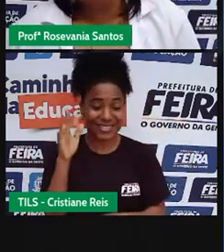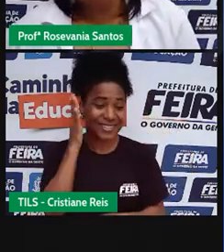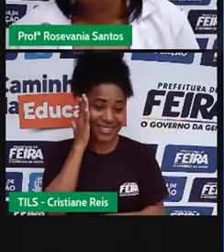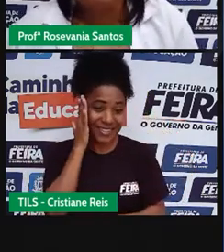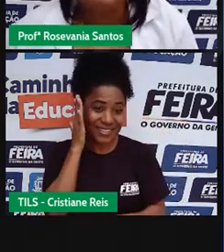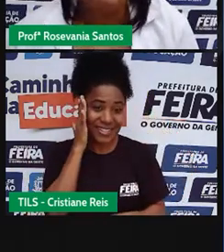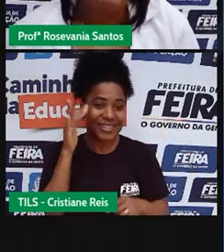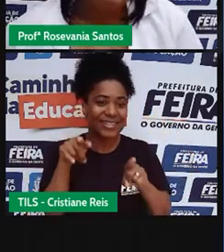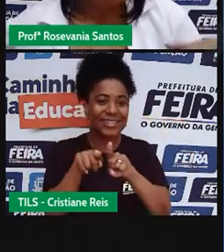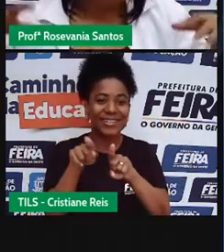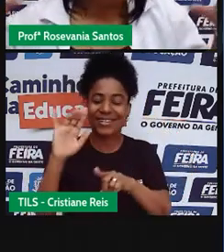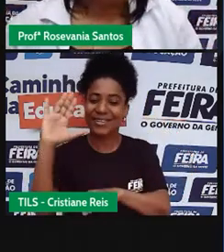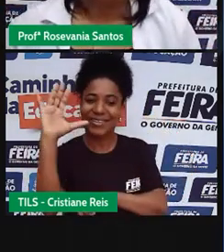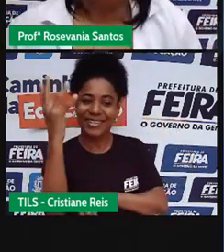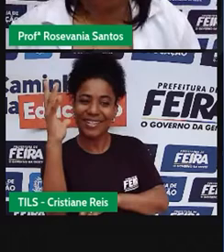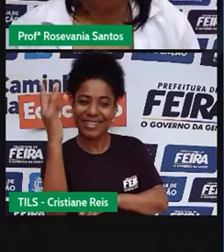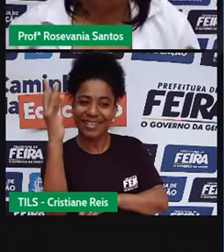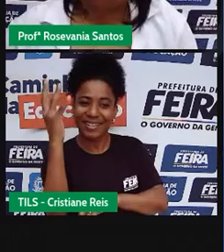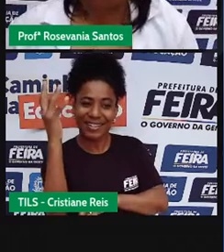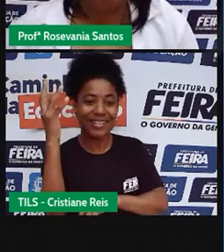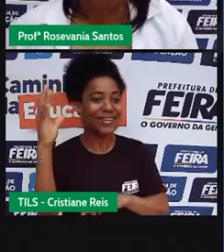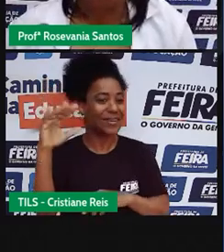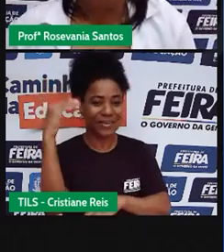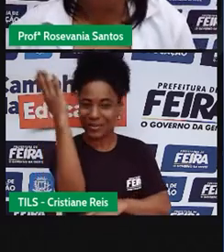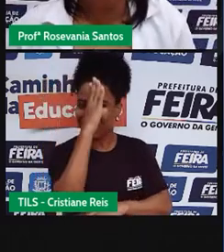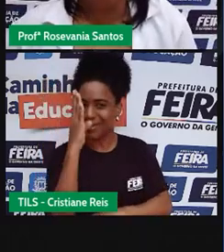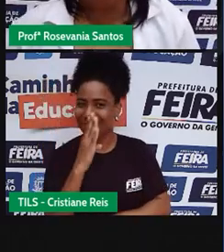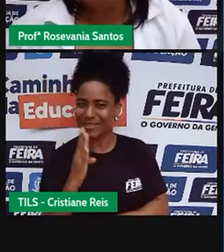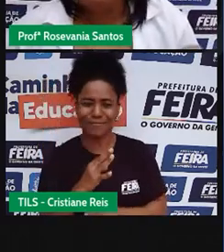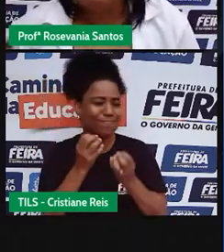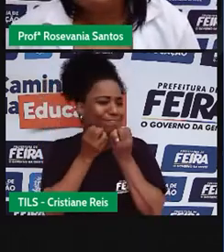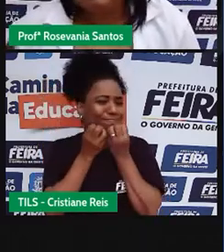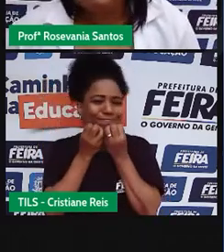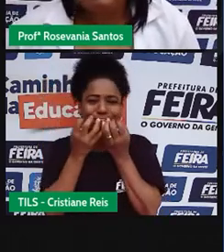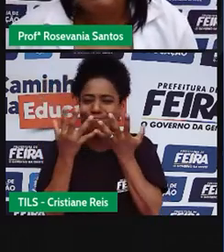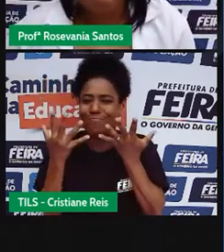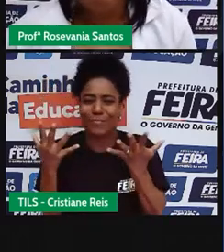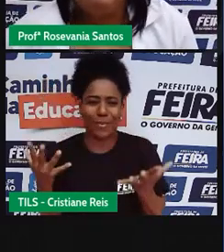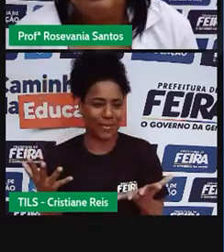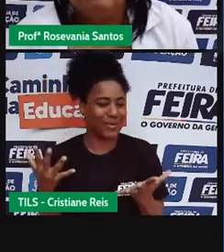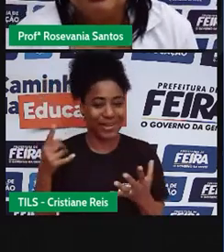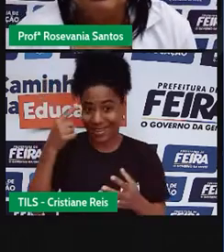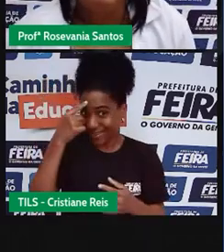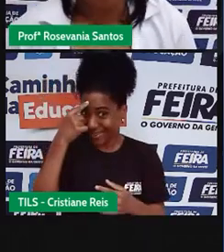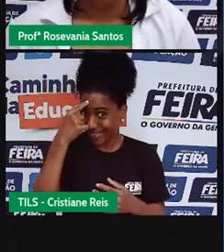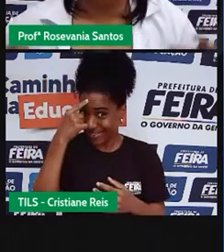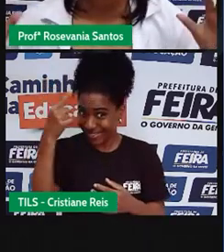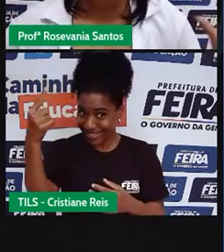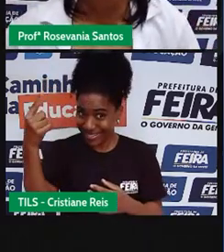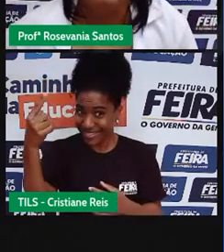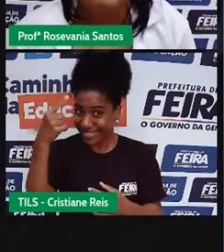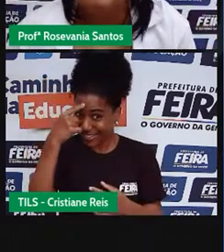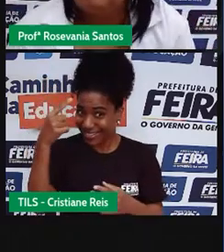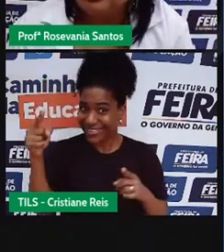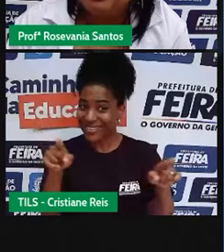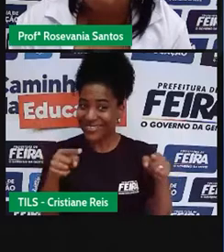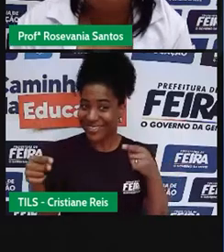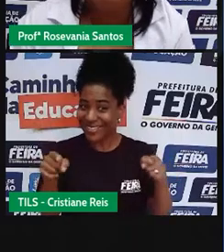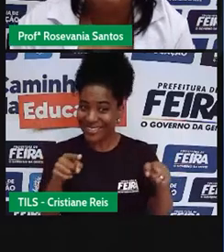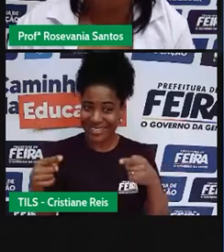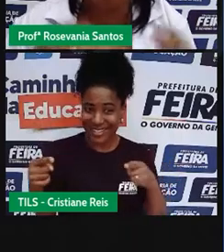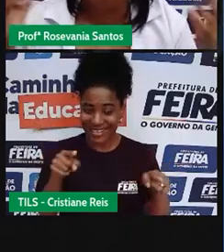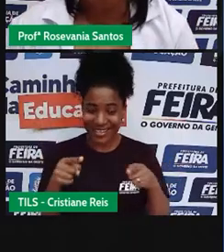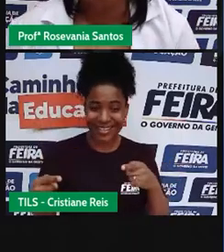sobre os climas do Brasil é uma maravilha, é um espetáculo, porque aí a gente lembra, né, daquela musiquinha, né, mora num país